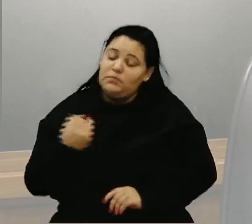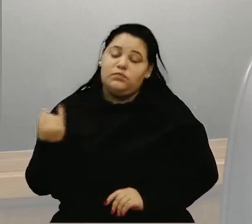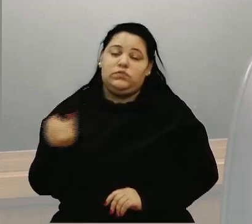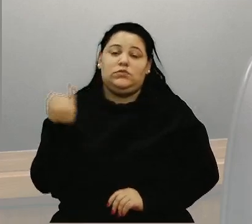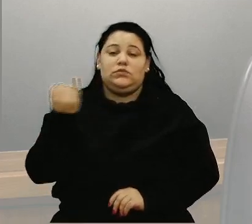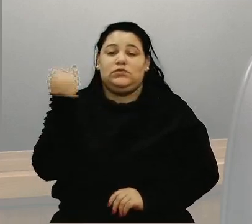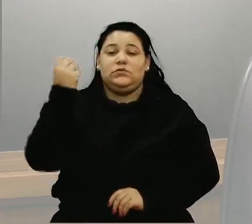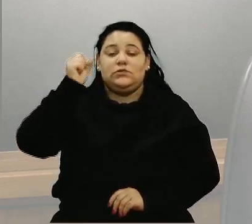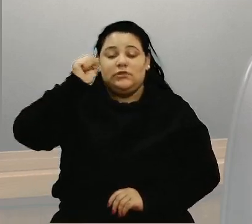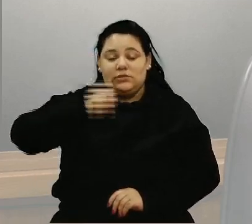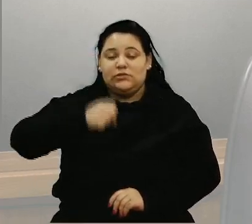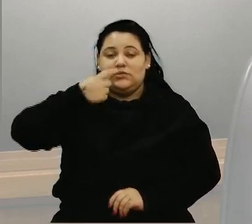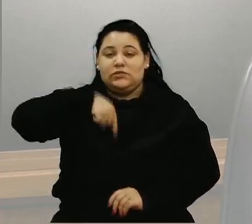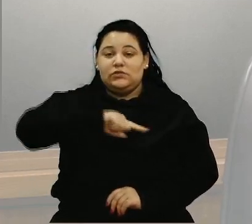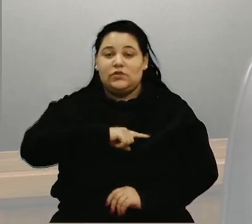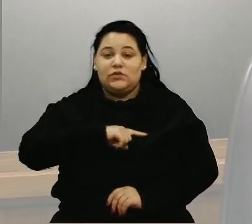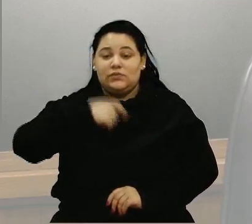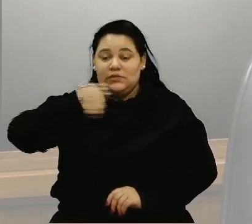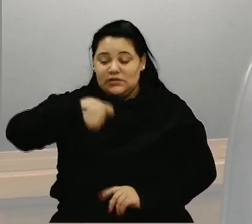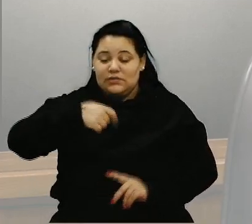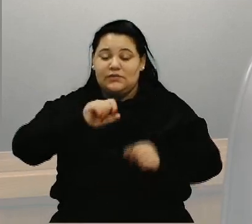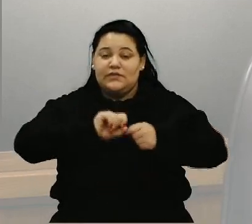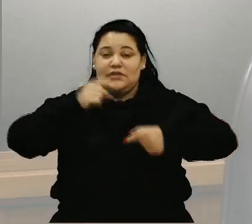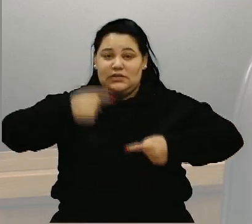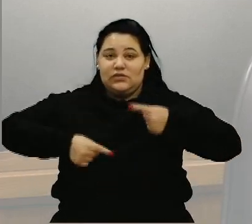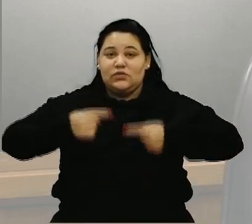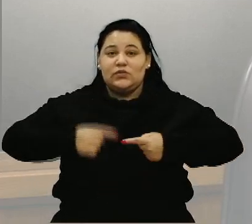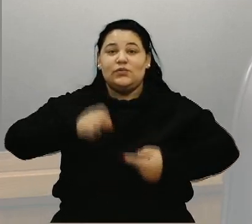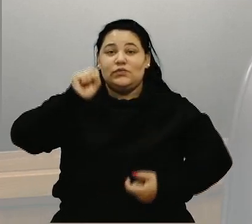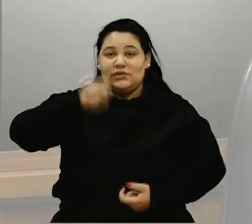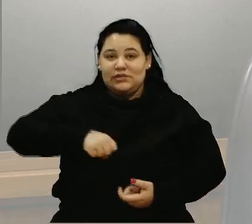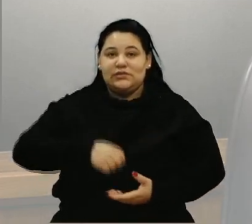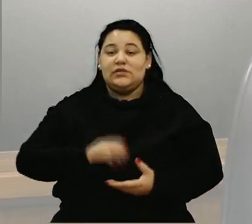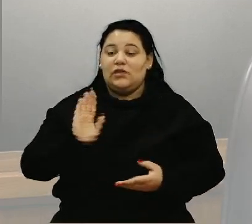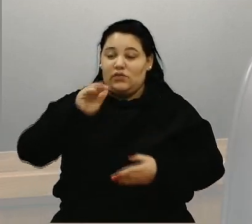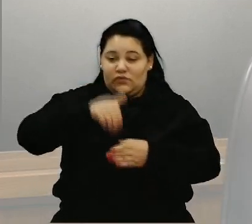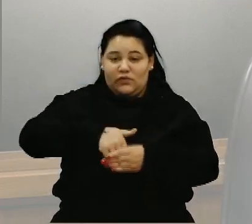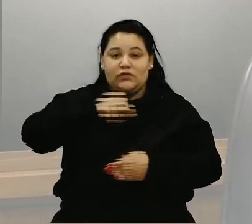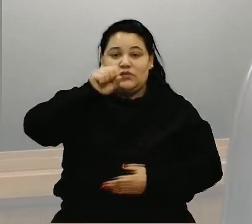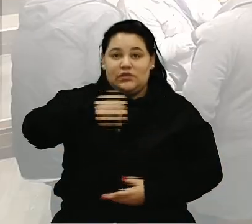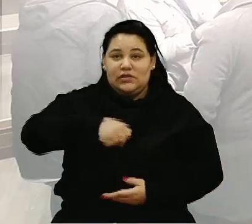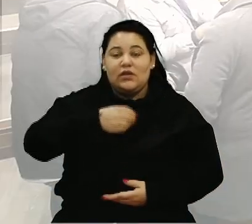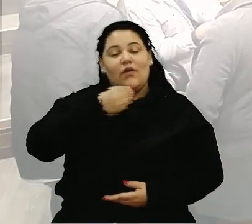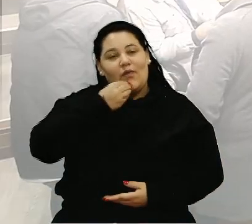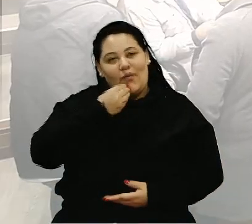importante e nós vamos e que temos que fazer esse debate. Votarei sim, por óbvio.